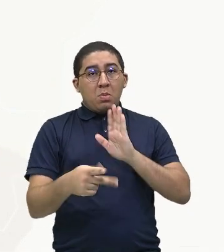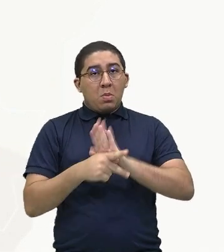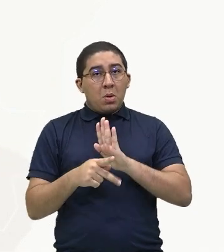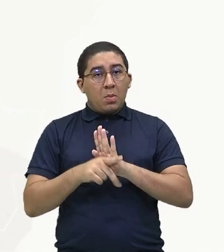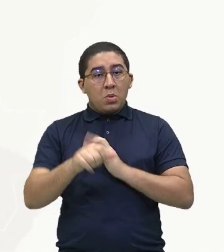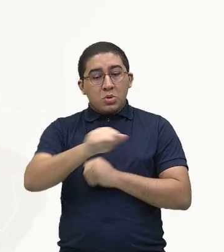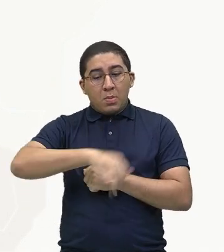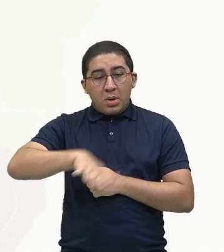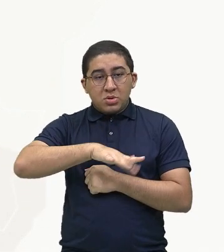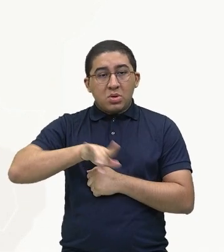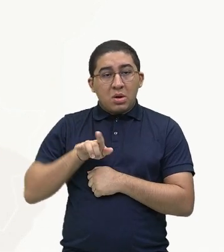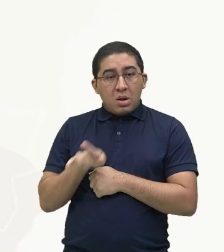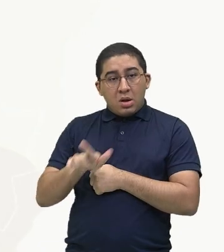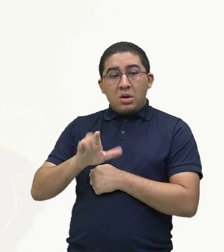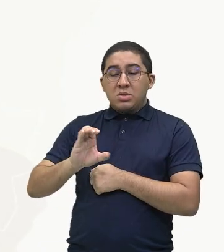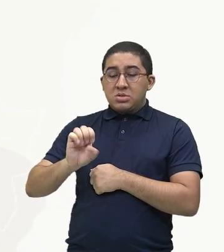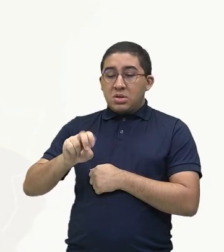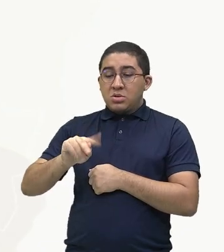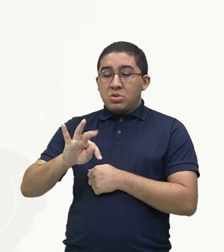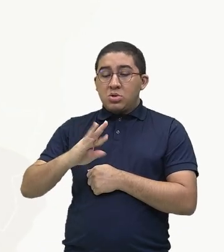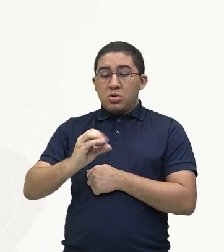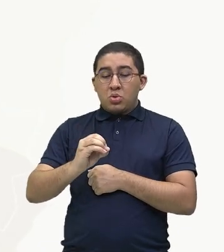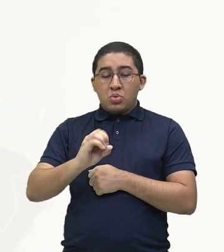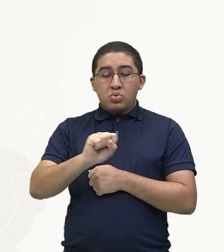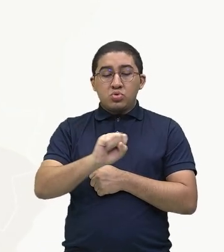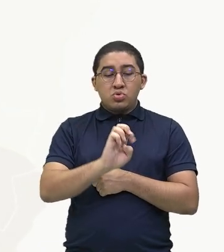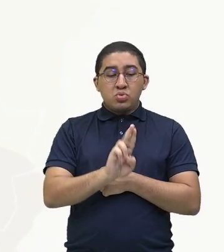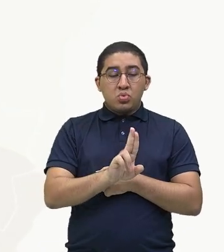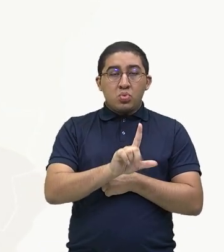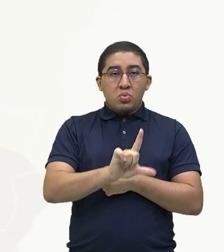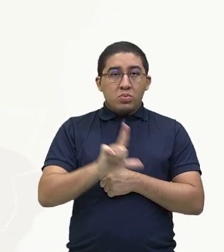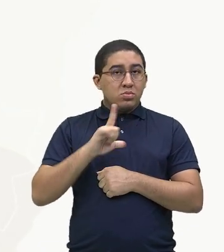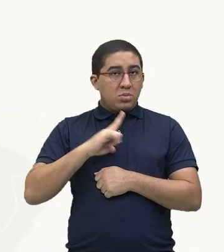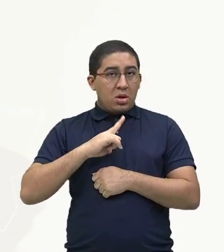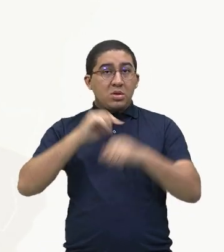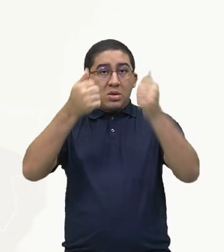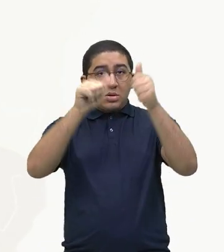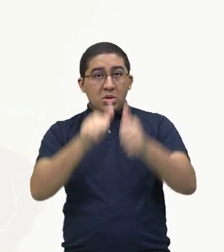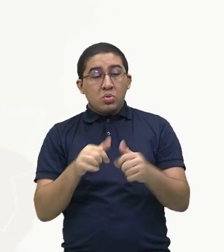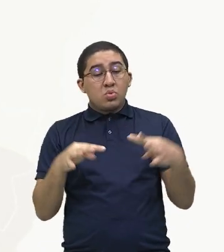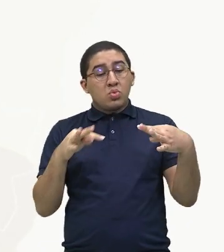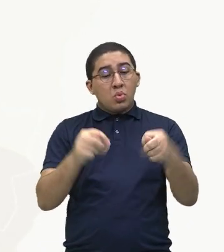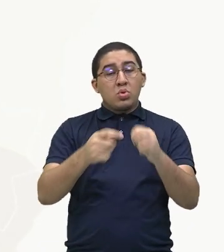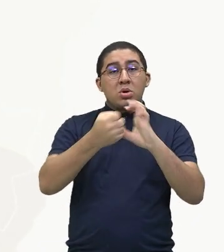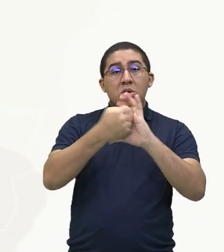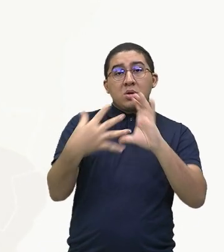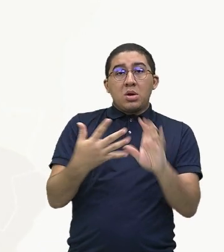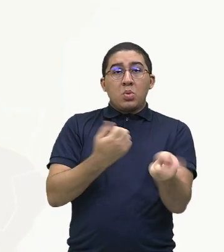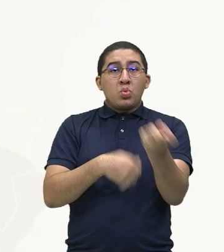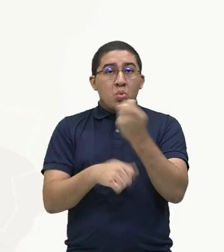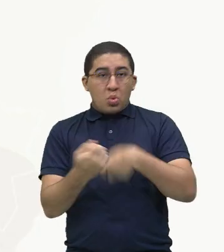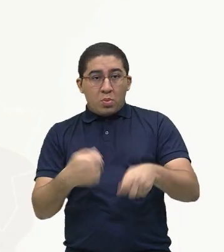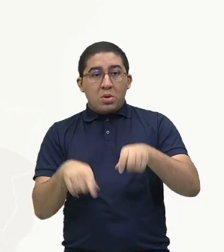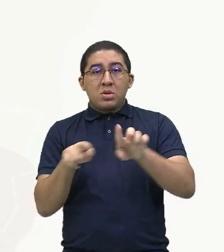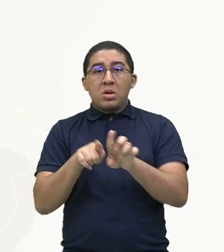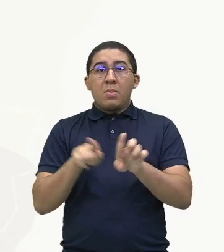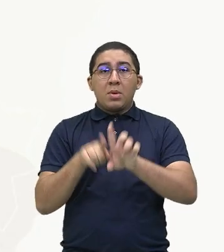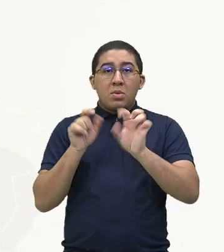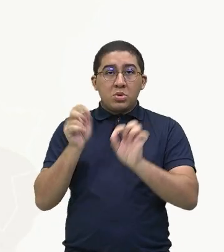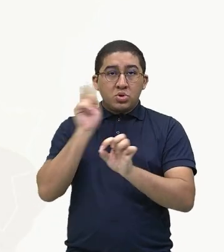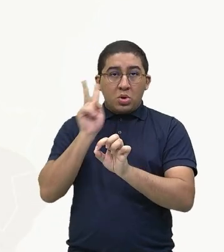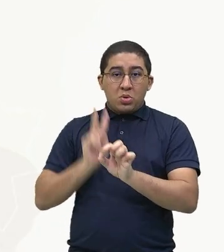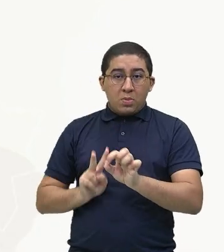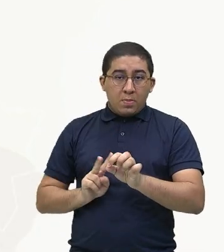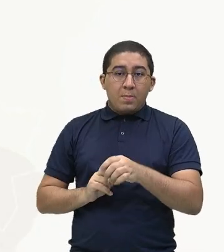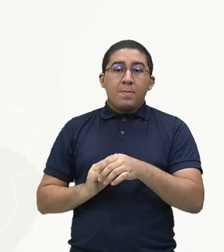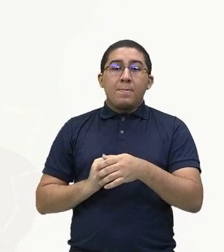do Centro-Sul, tá bom? Então, foi analisado todas essas características econômicas, características históricas,